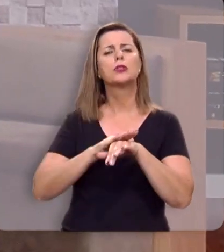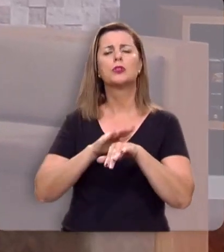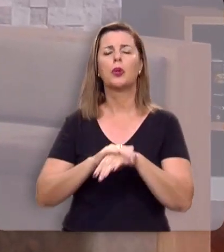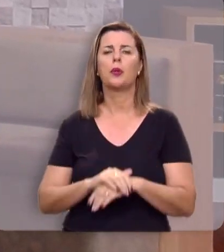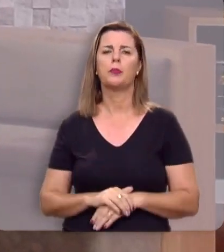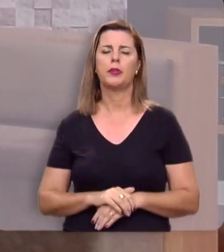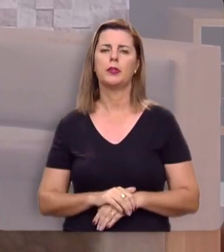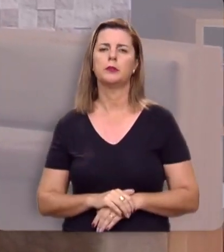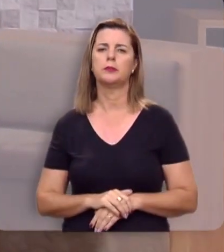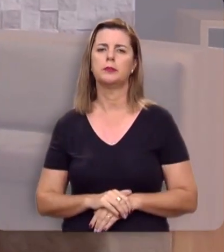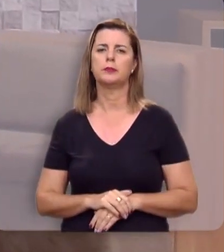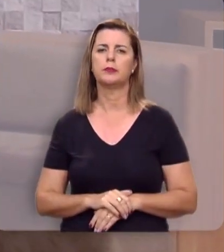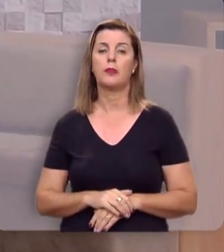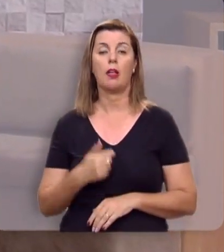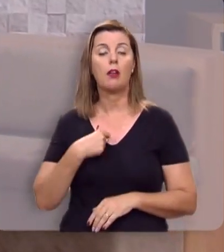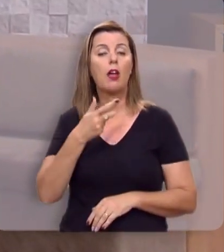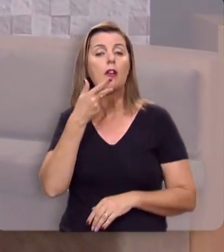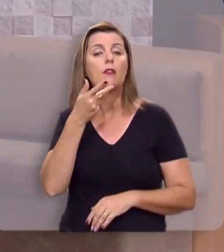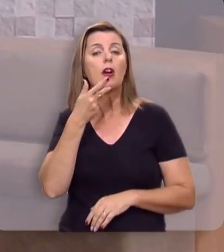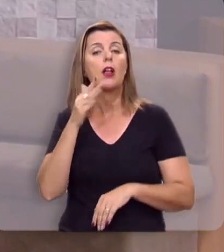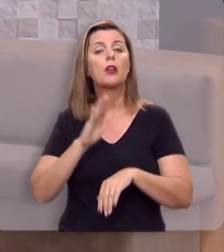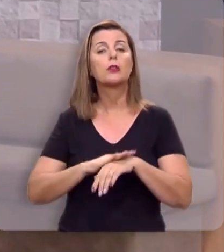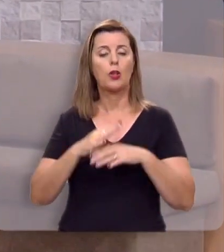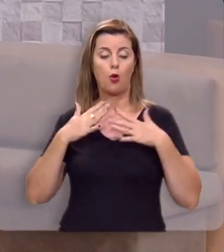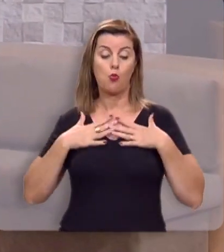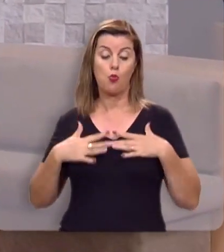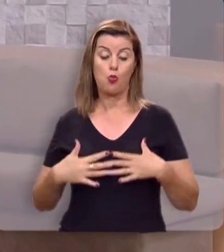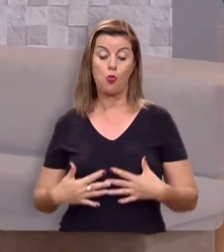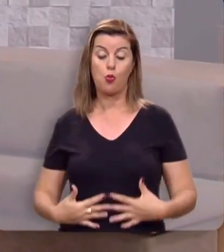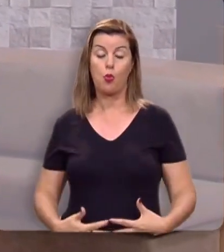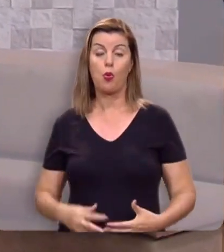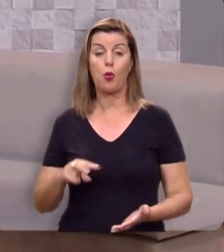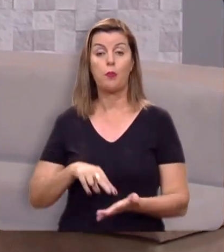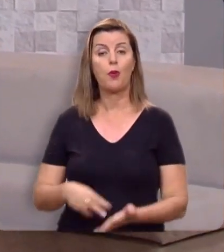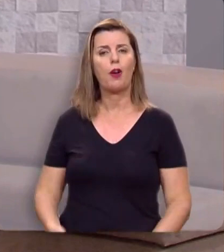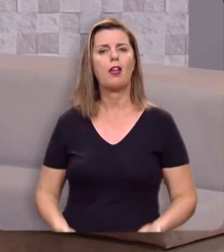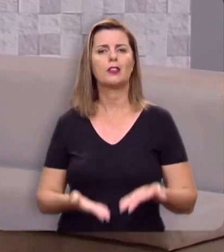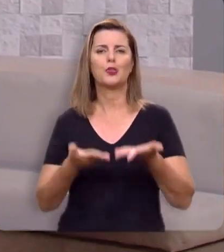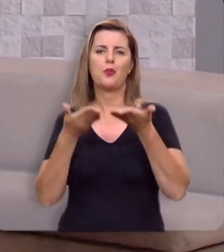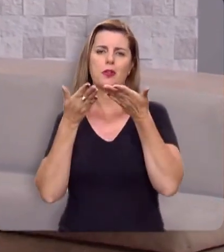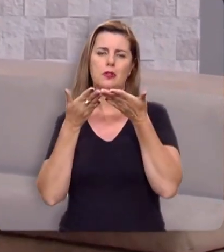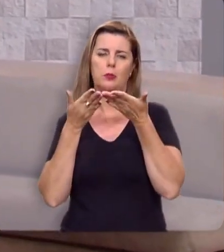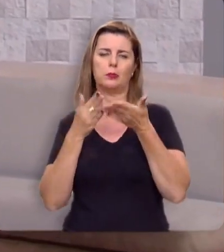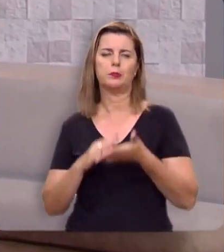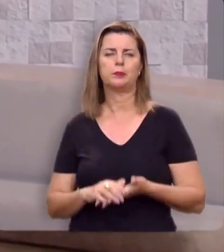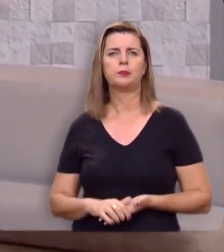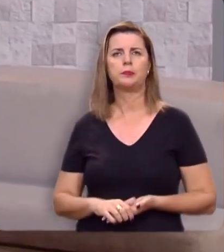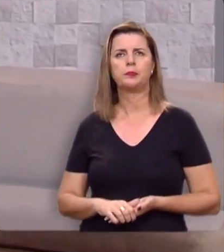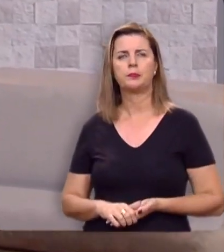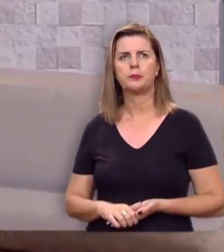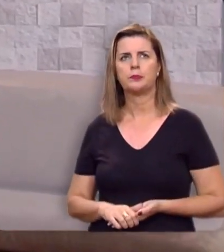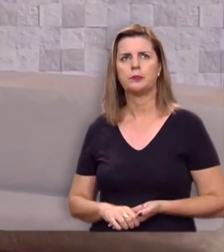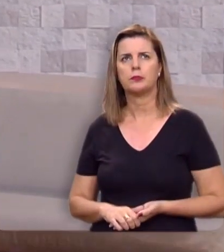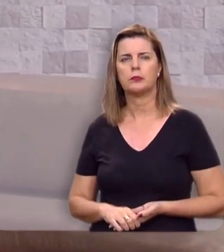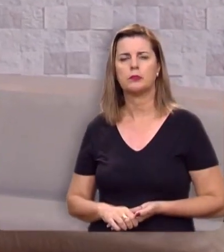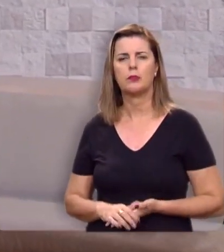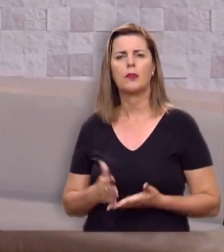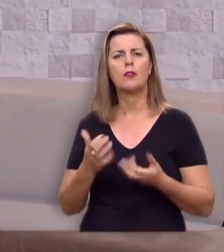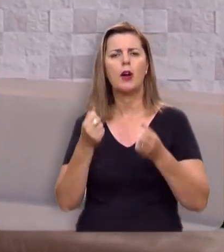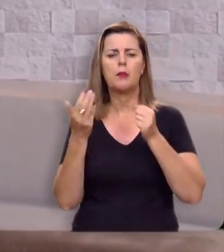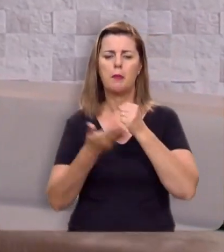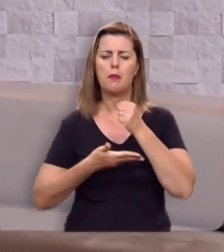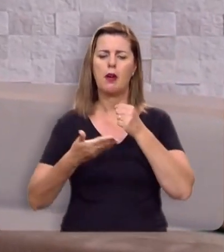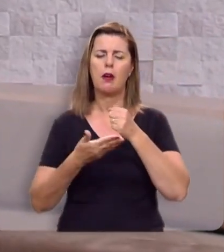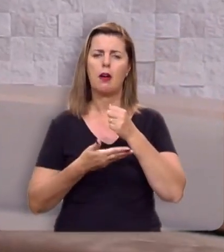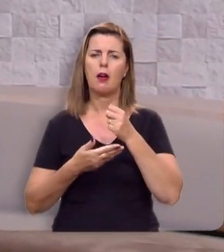assunto. Eu quero falar sobre o corpo da ressurreição. E nós vamos